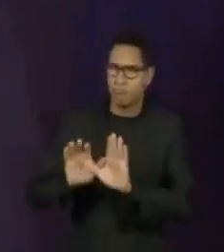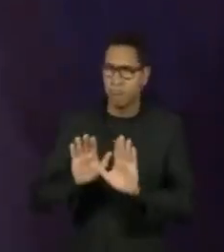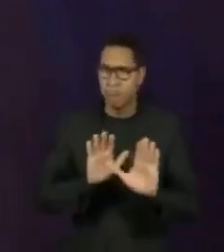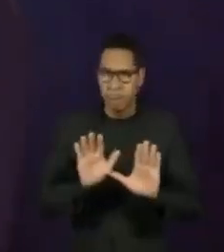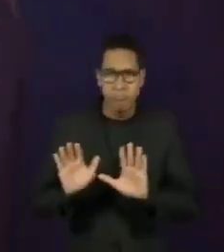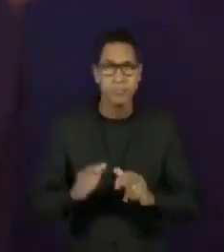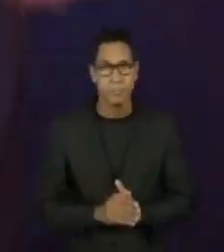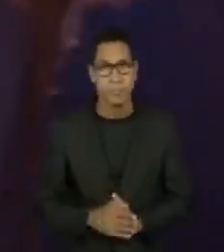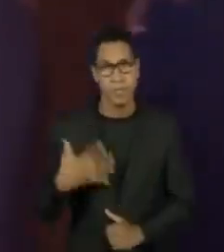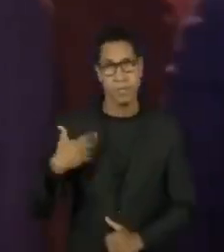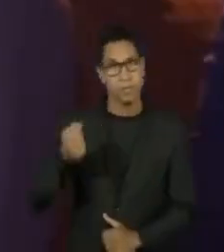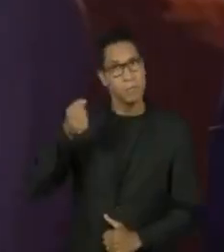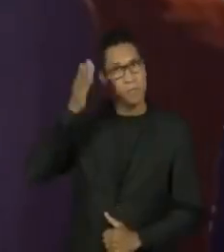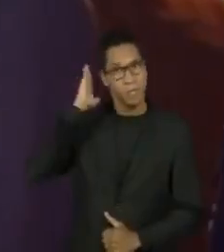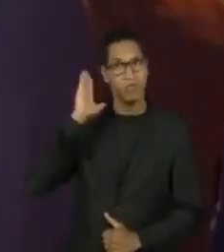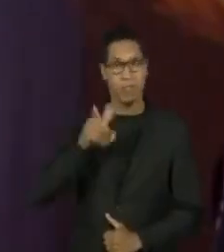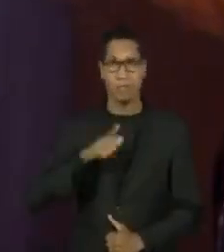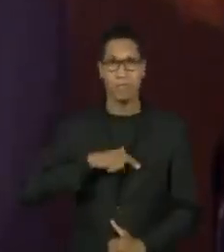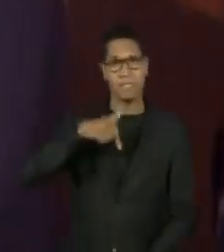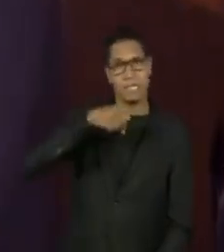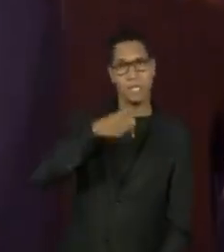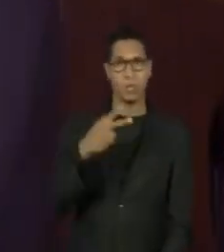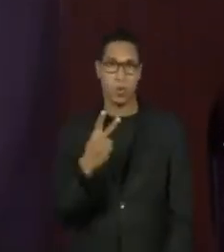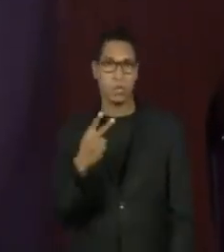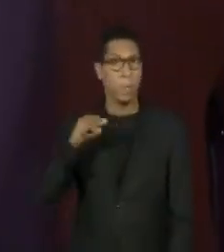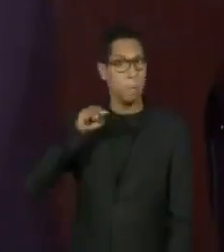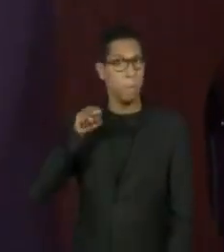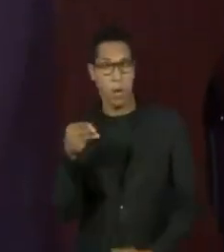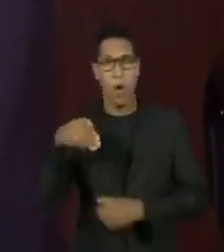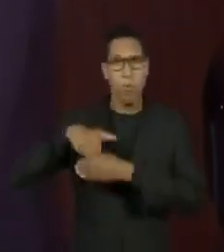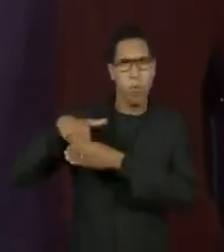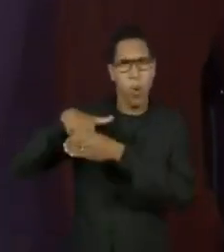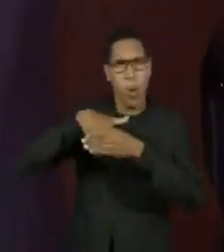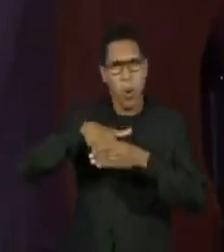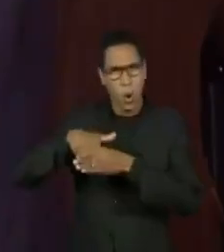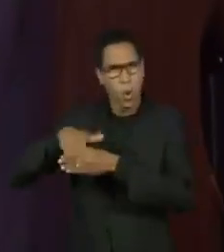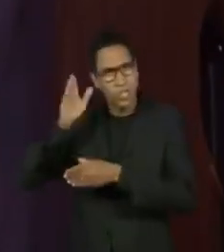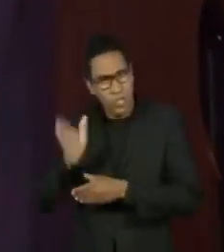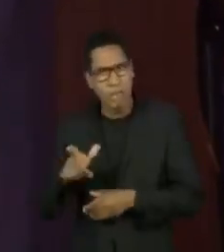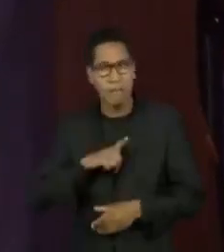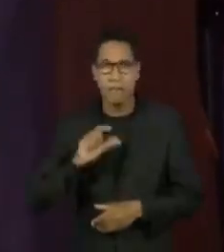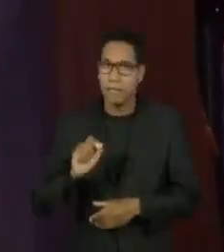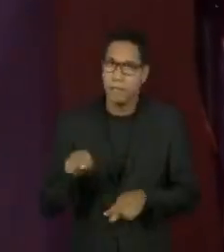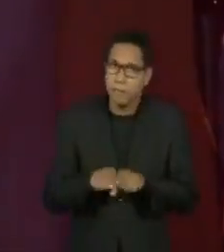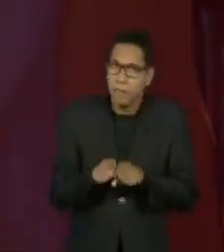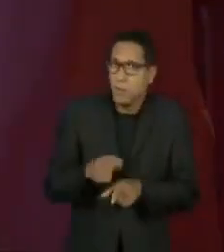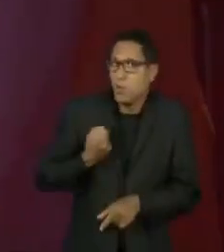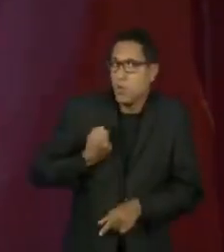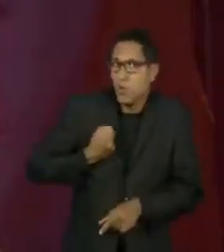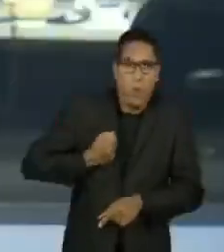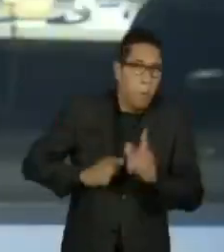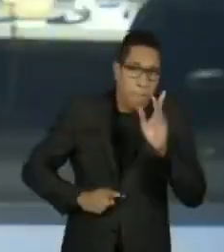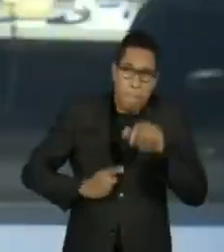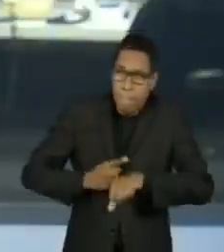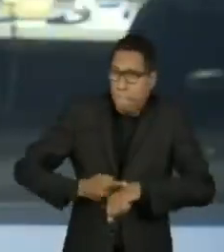Biden já recebeu mais de 72 milhões de votos, o maior número da história do país.